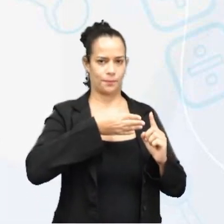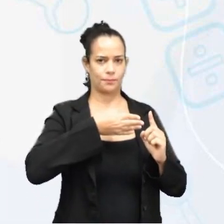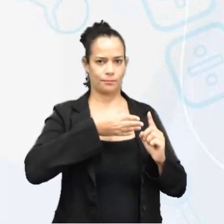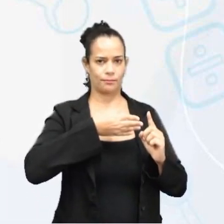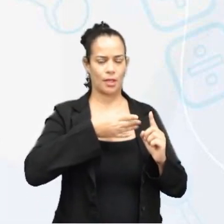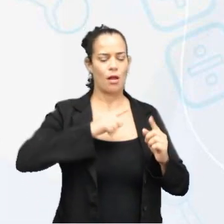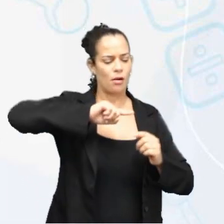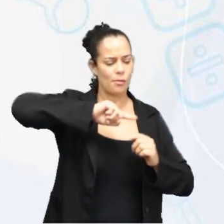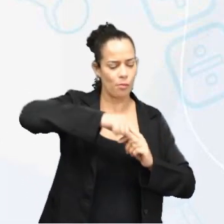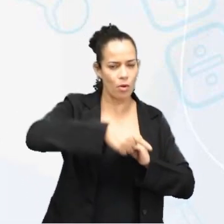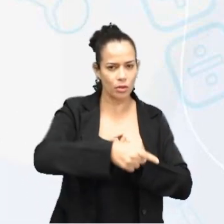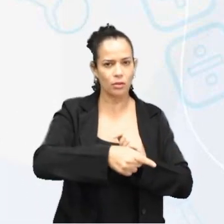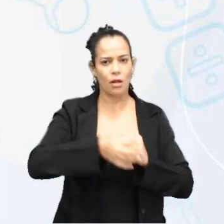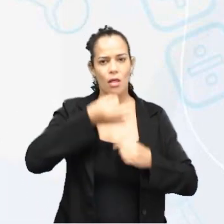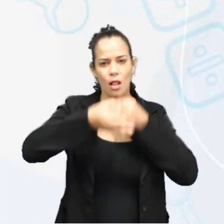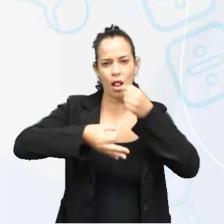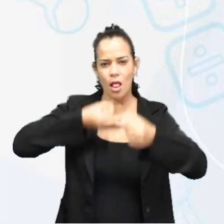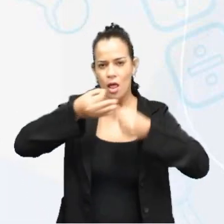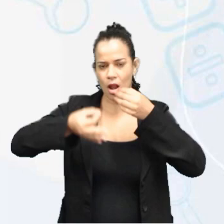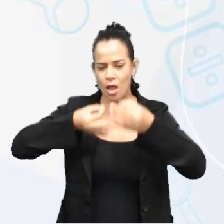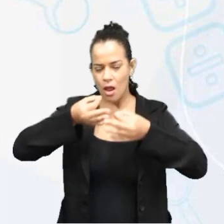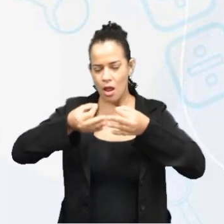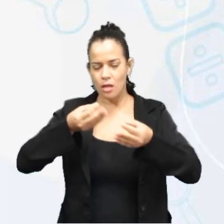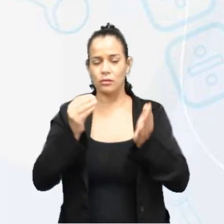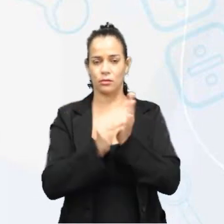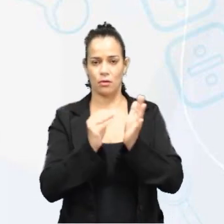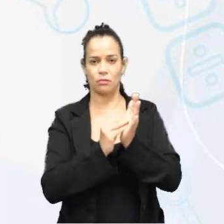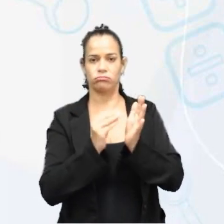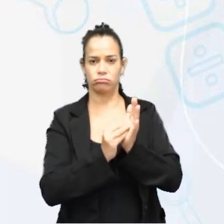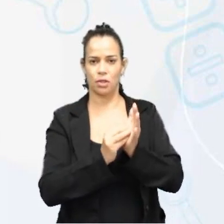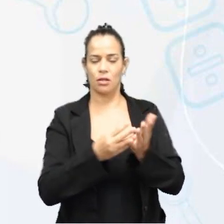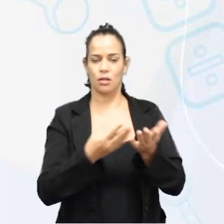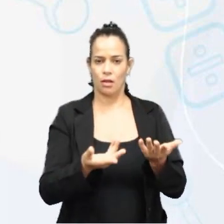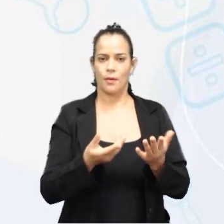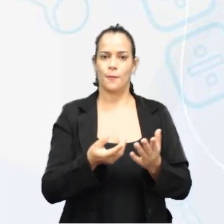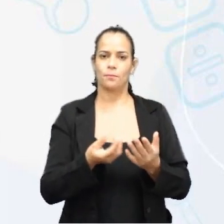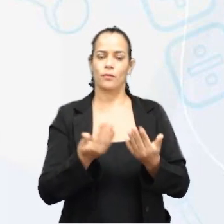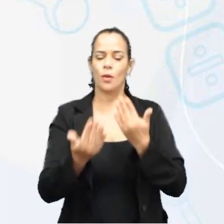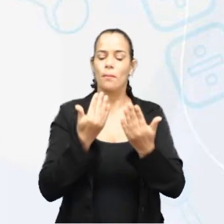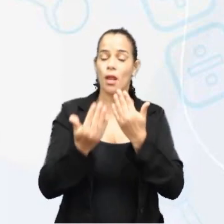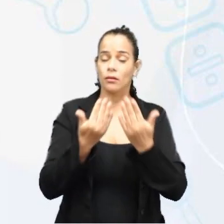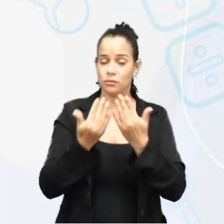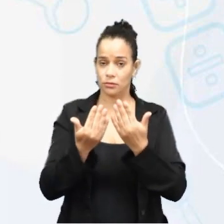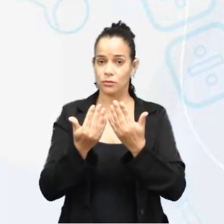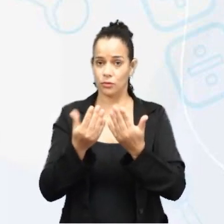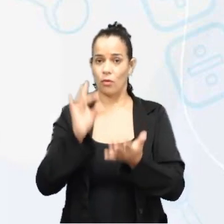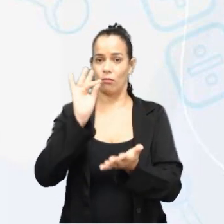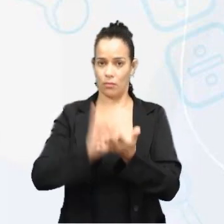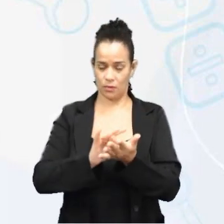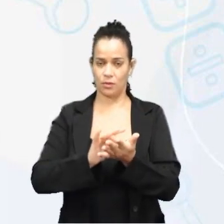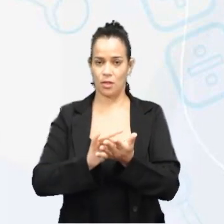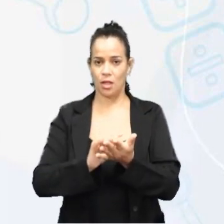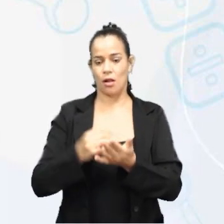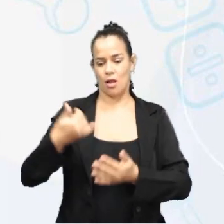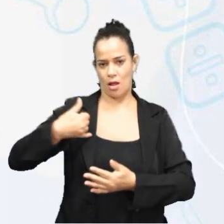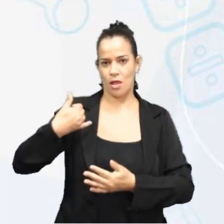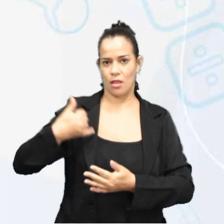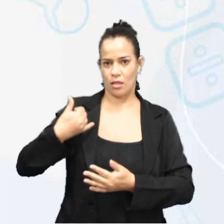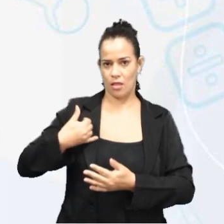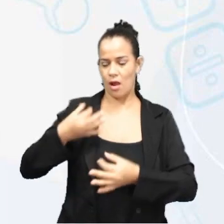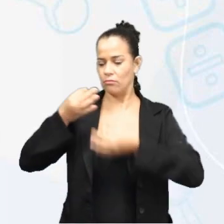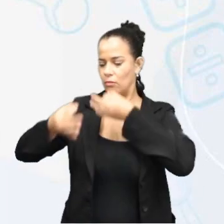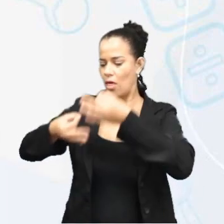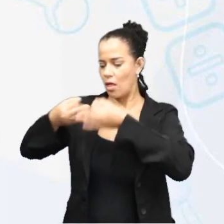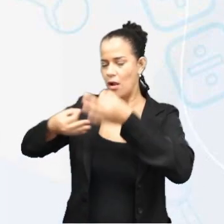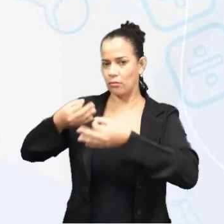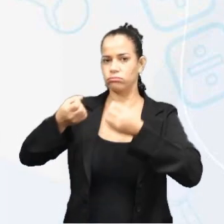mais aprofundado e crítico, acrescentando comprovação, comparações e dados relevantes às argumentações